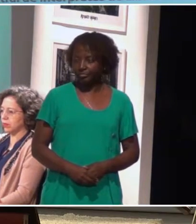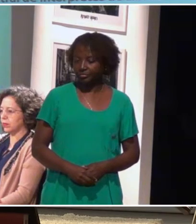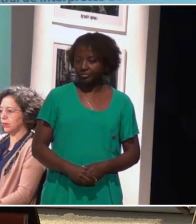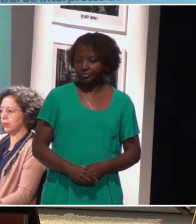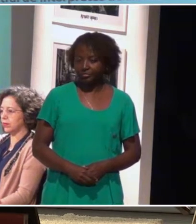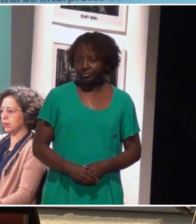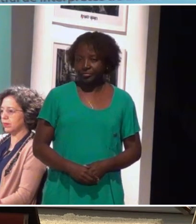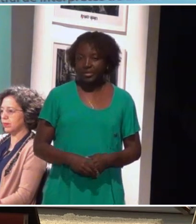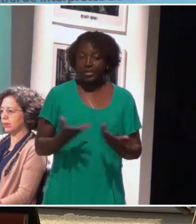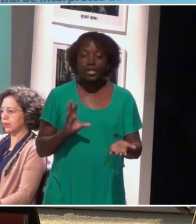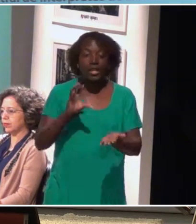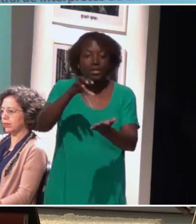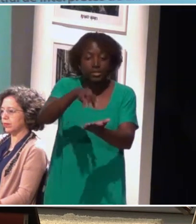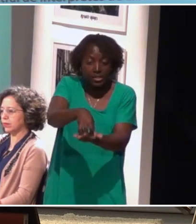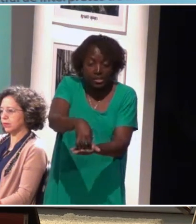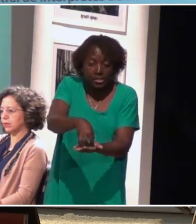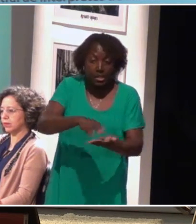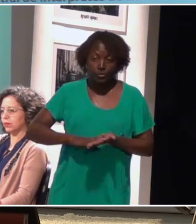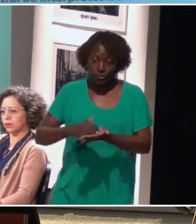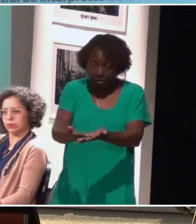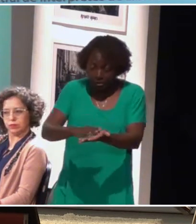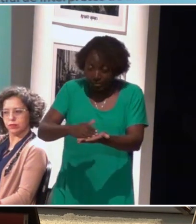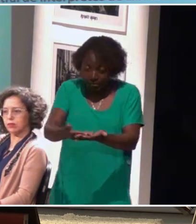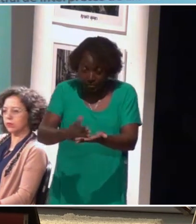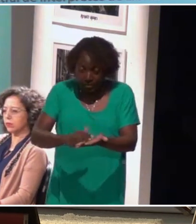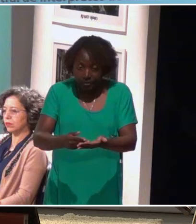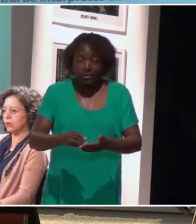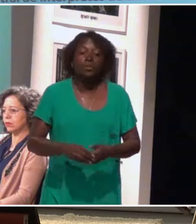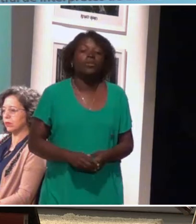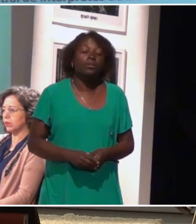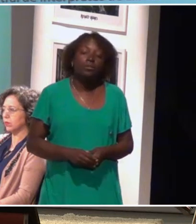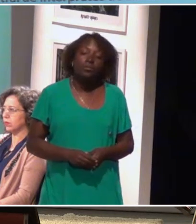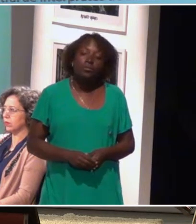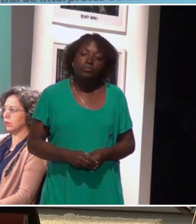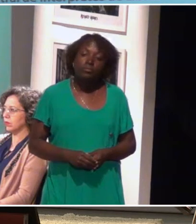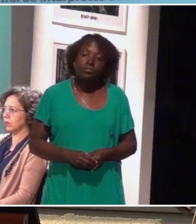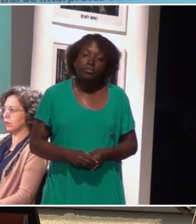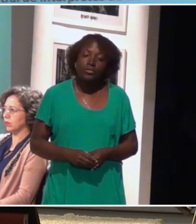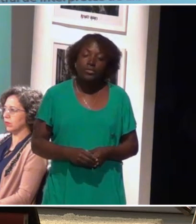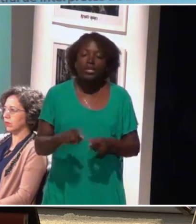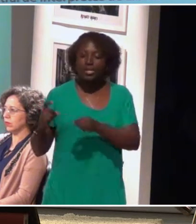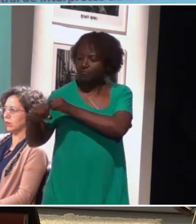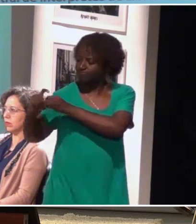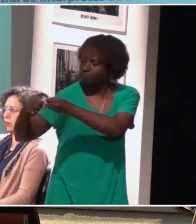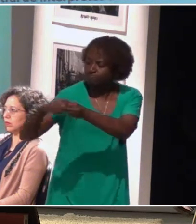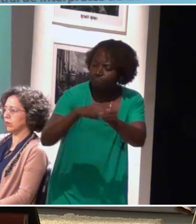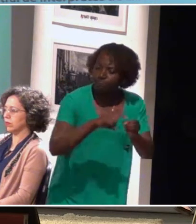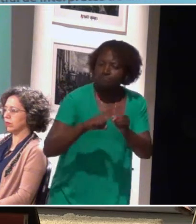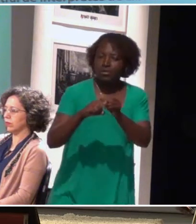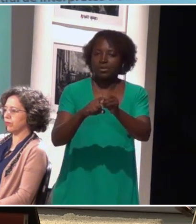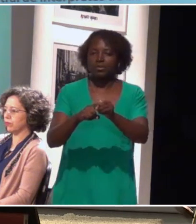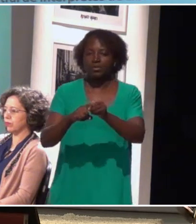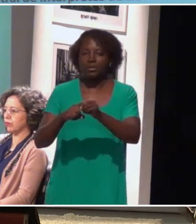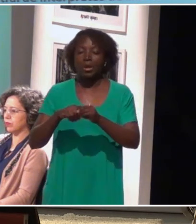E a central de interpretação, ela tem essas parcerias, mas o profissional é